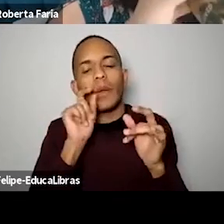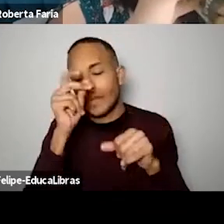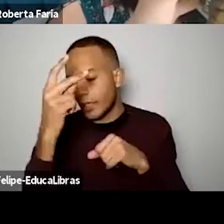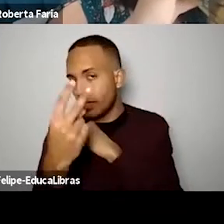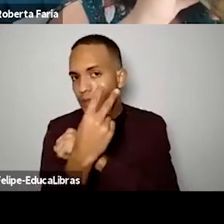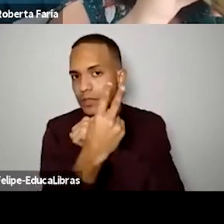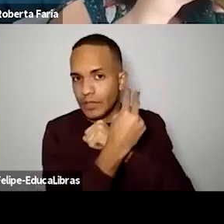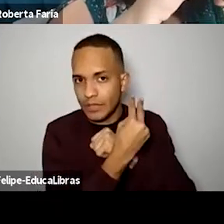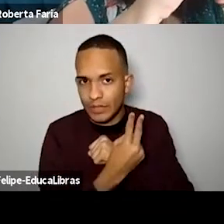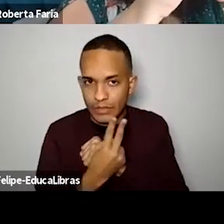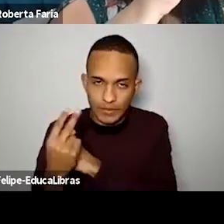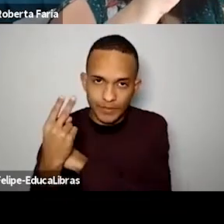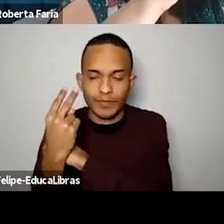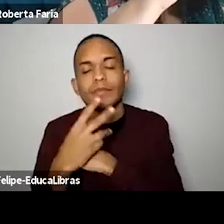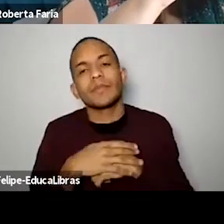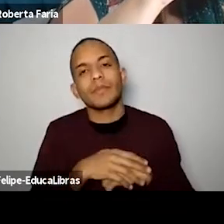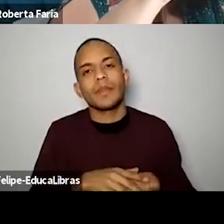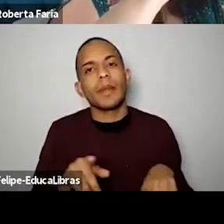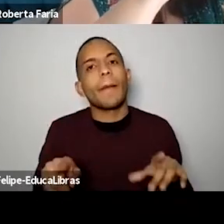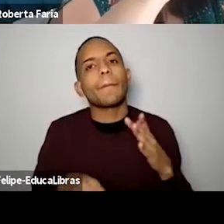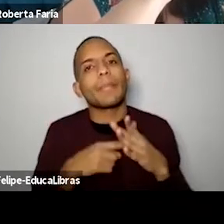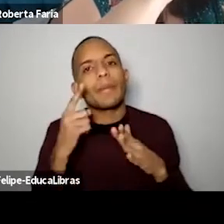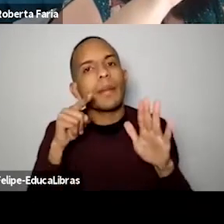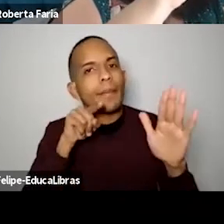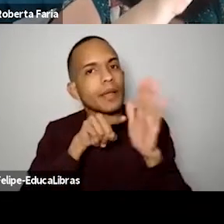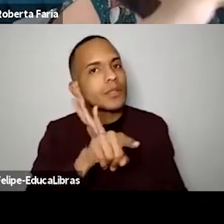gente. E a minha primeira rodada